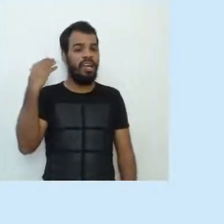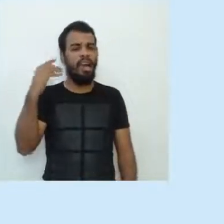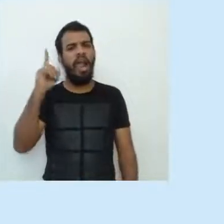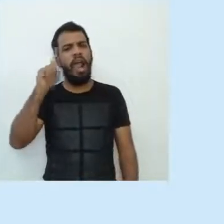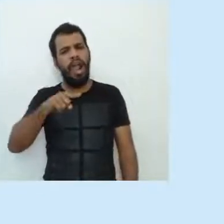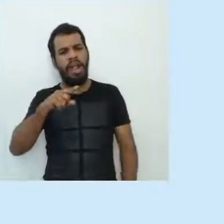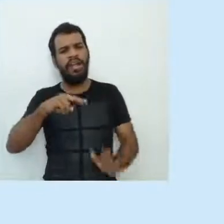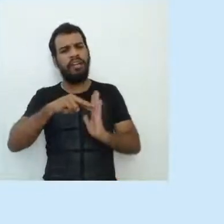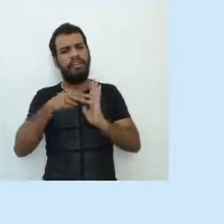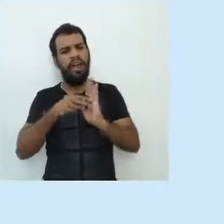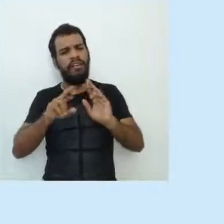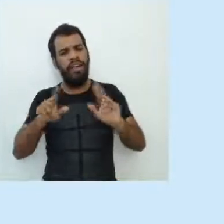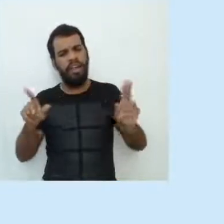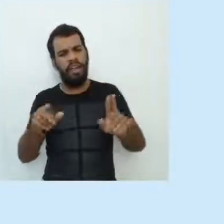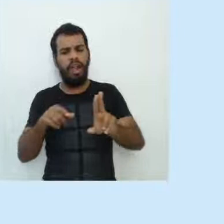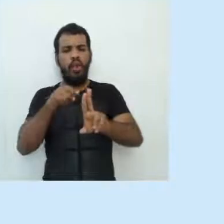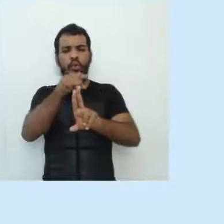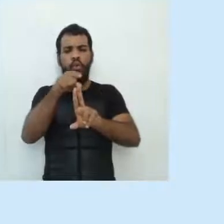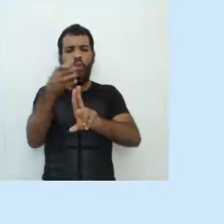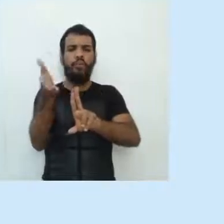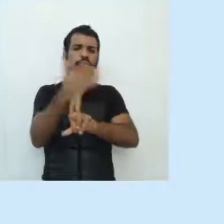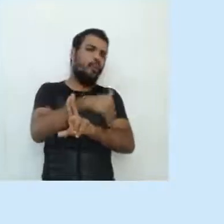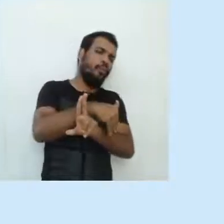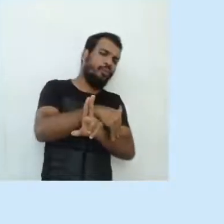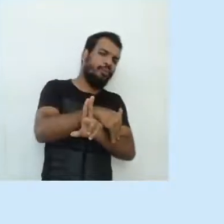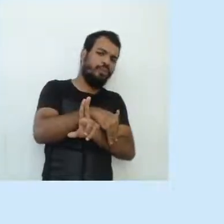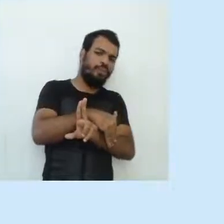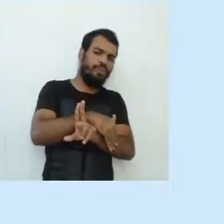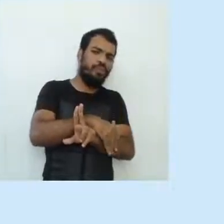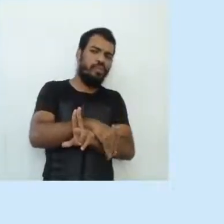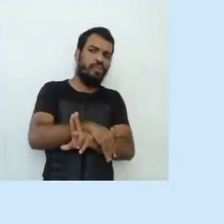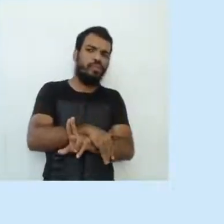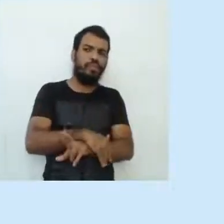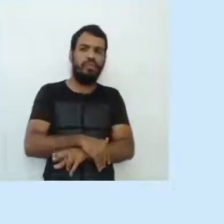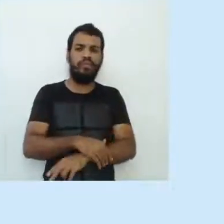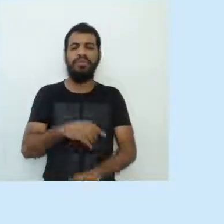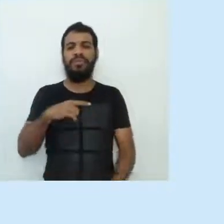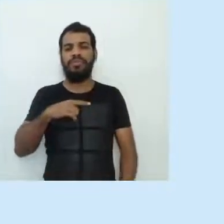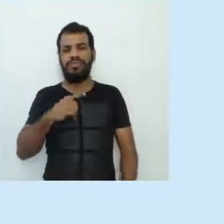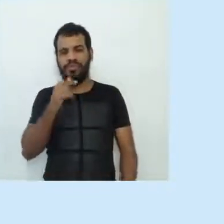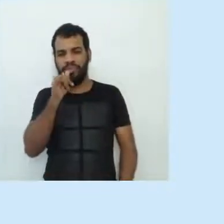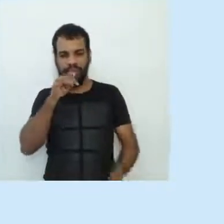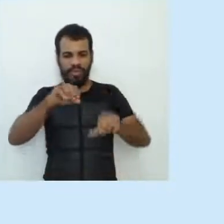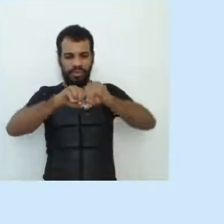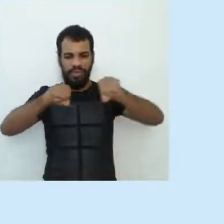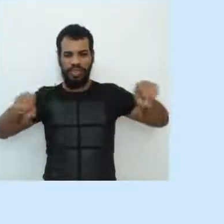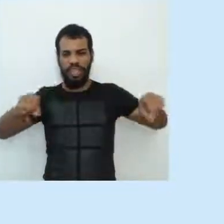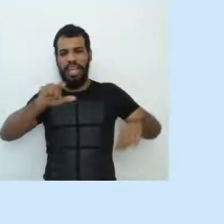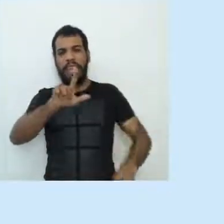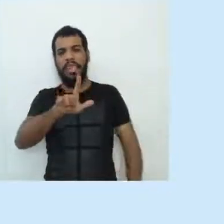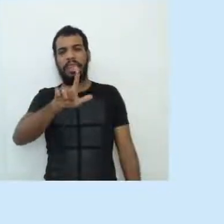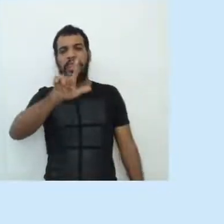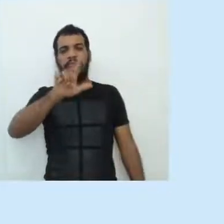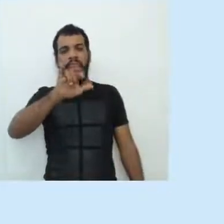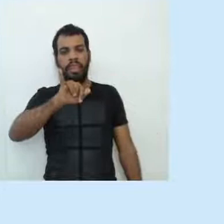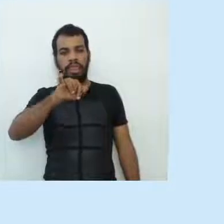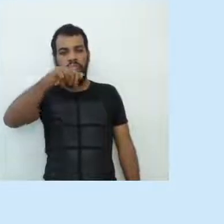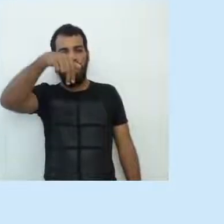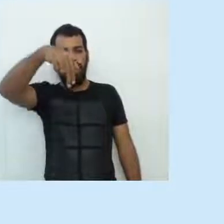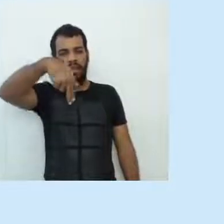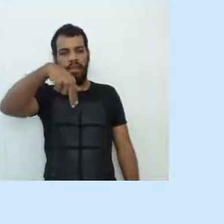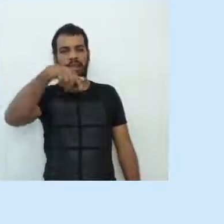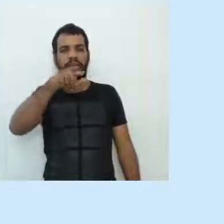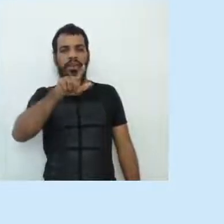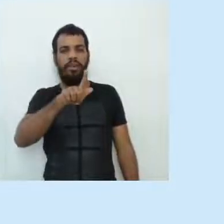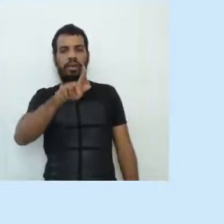ao U, ele foi retirado. O trema da palavra linguiça já não existe mais, mas a